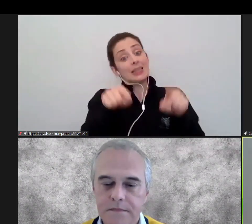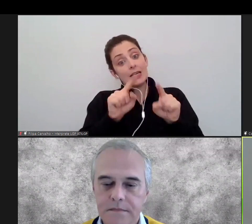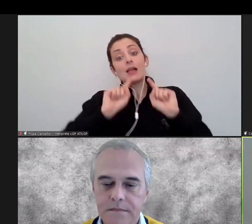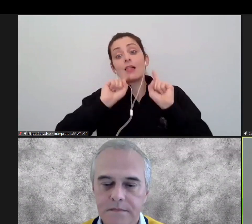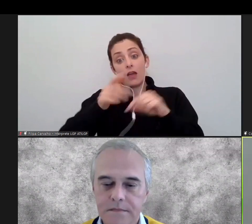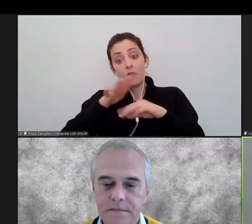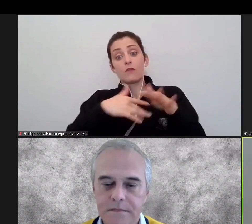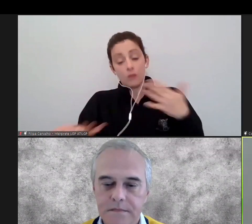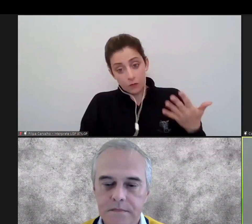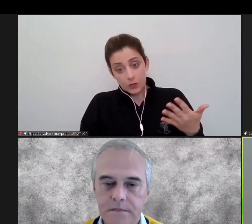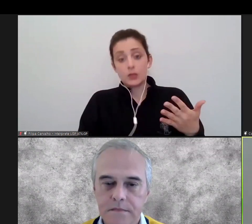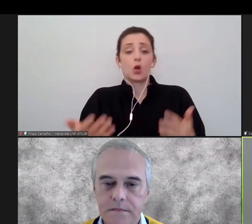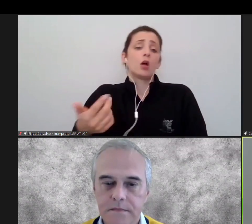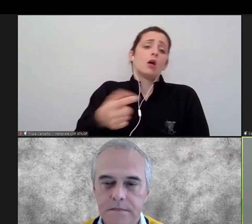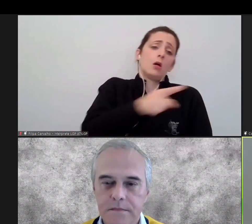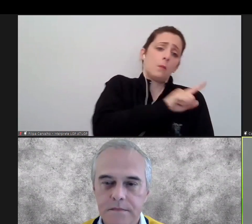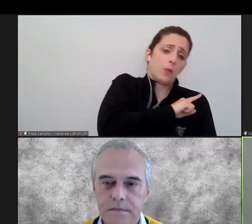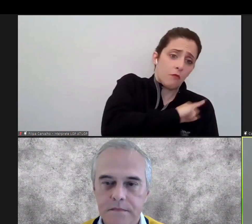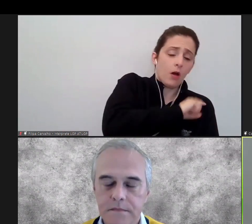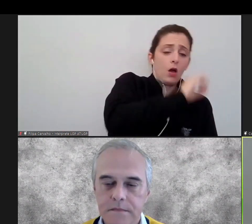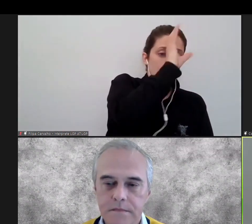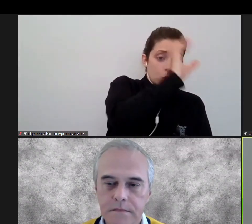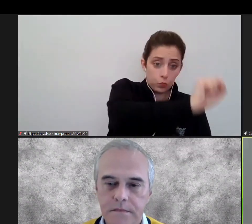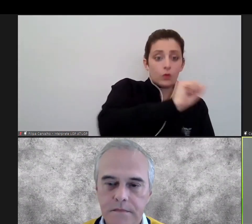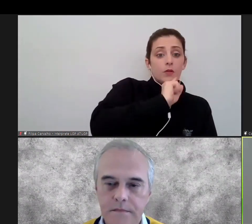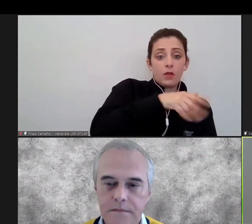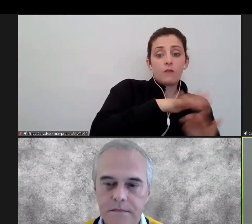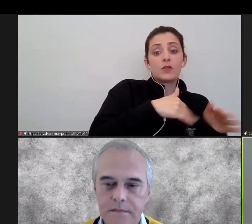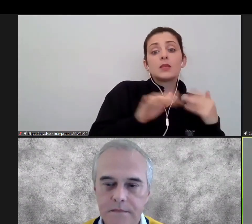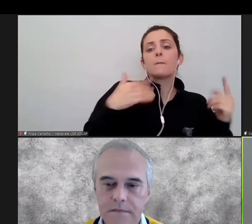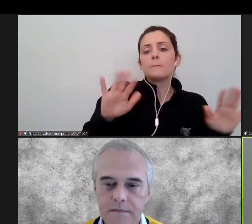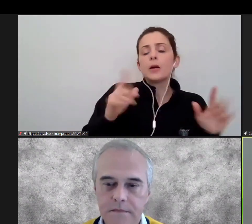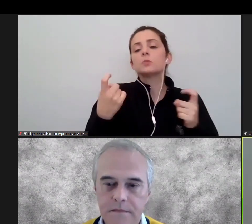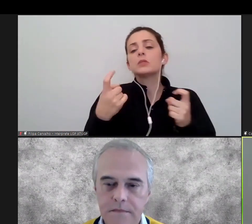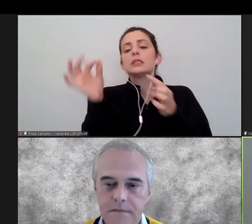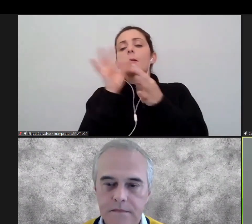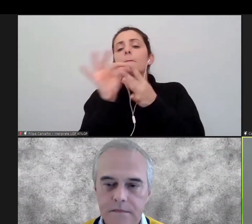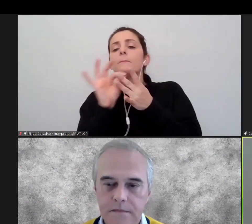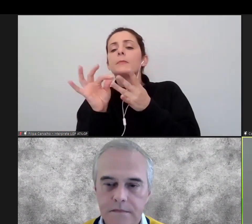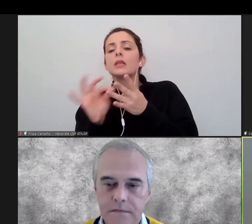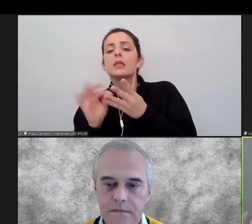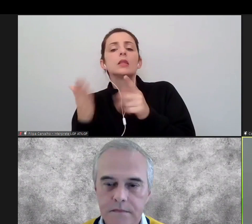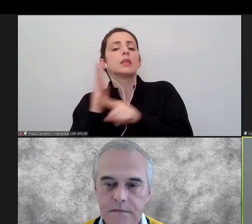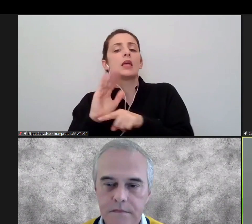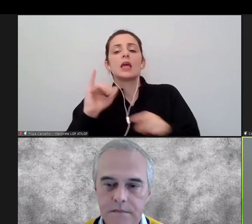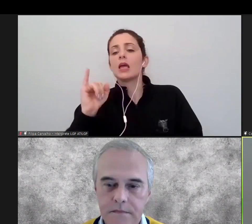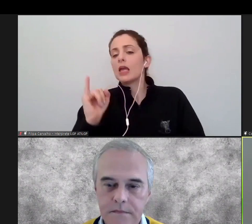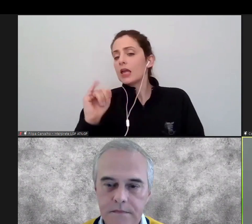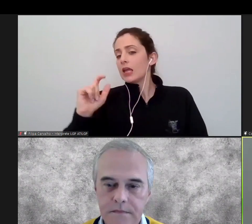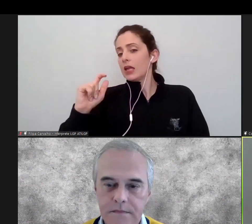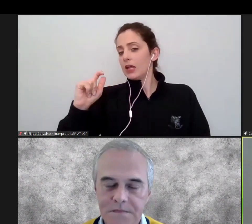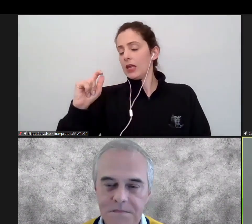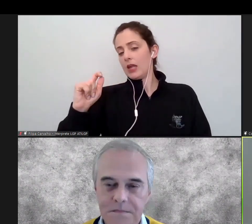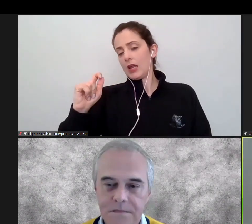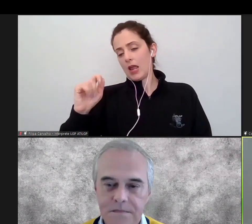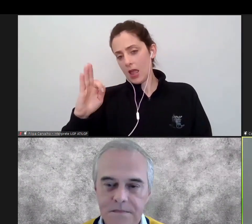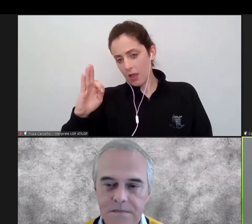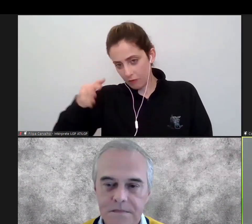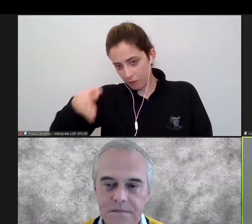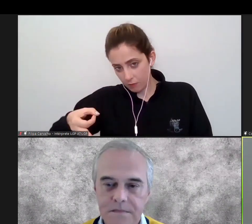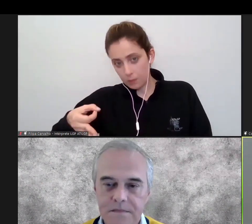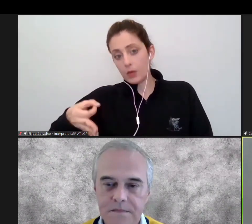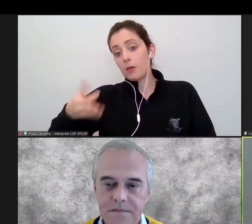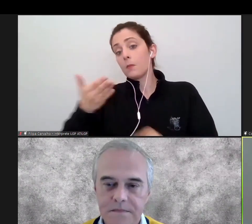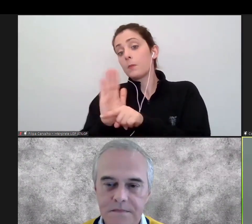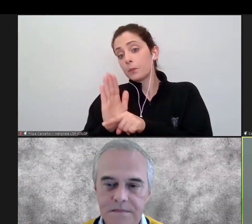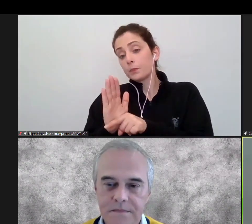público e no setor privado, e para isso é necessário haver medidas, e por exemplo o IFP já tem bastantes, e uma delas é, por exemplo,